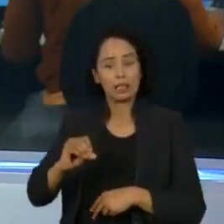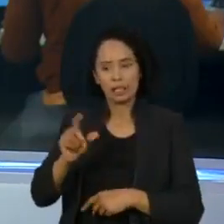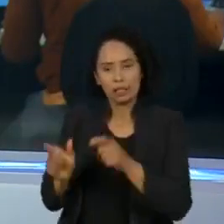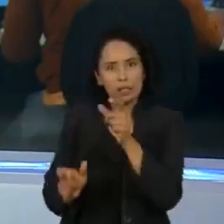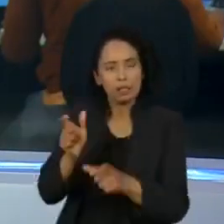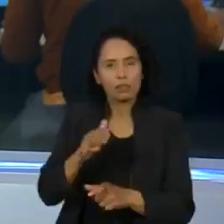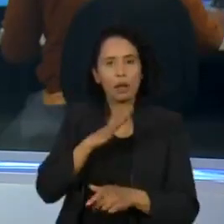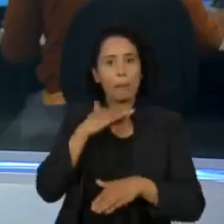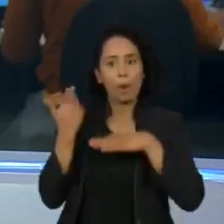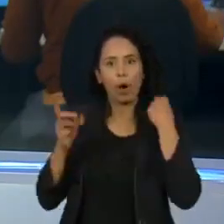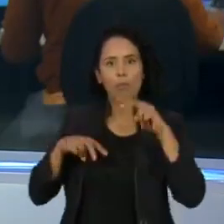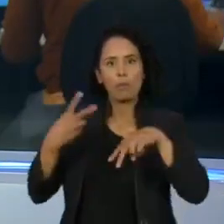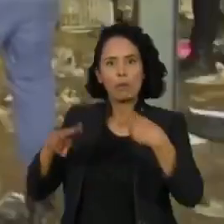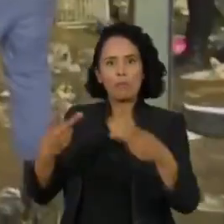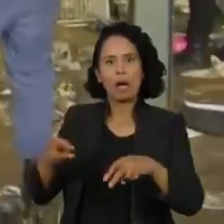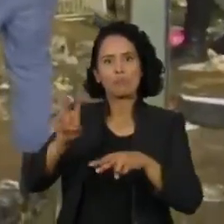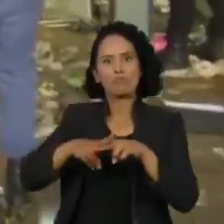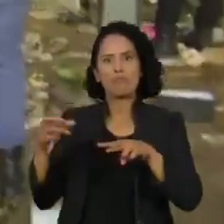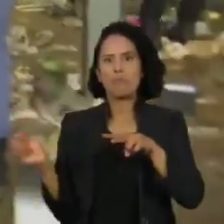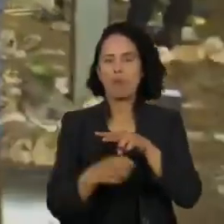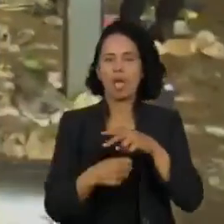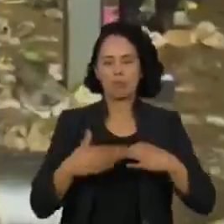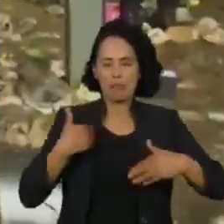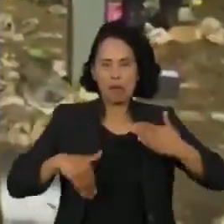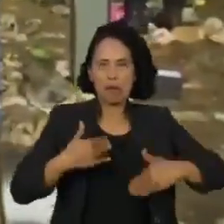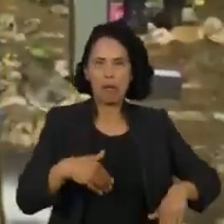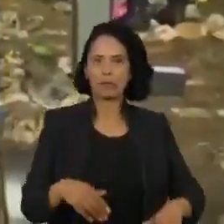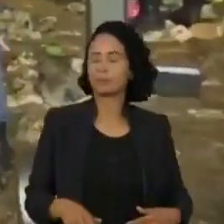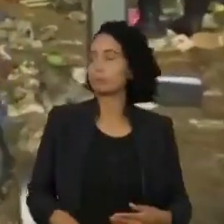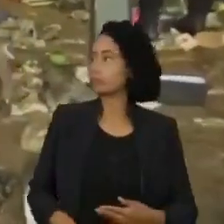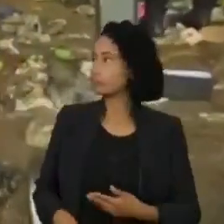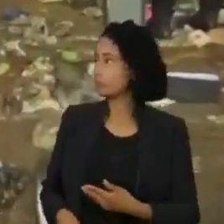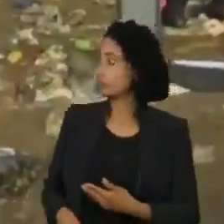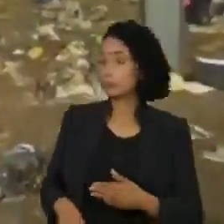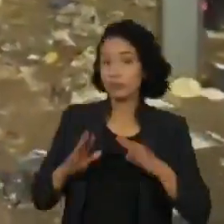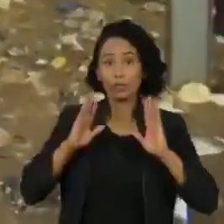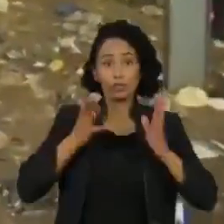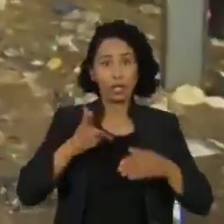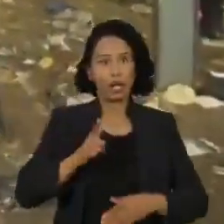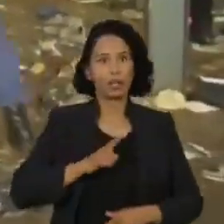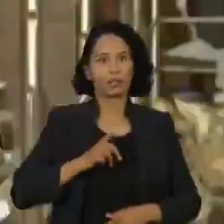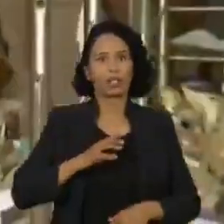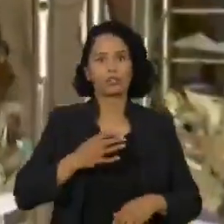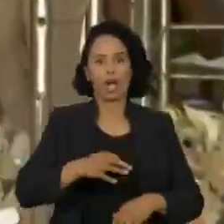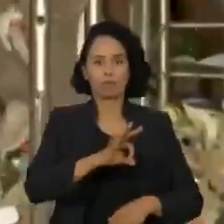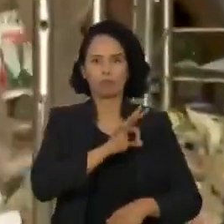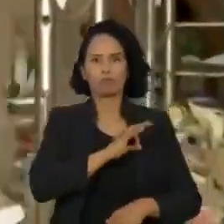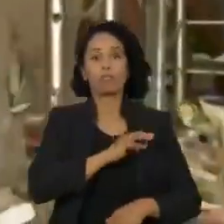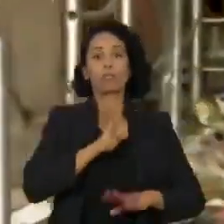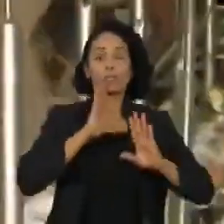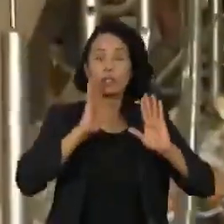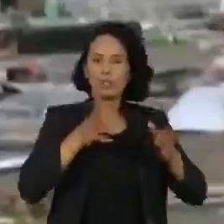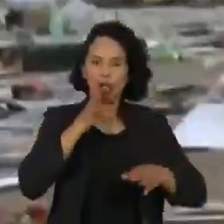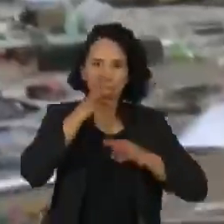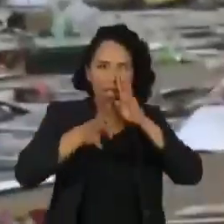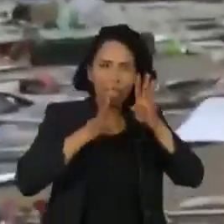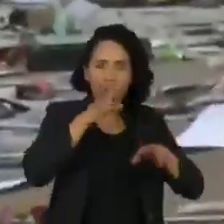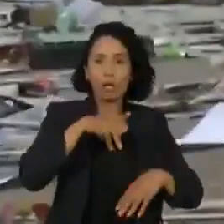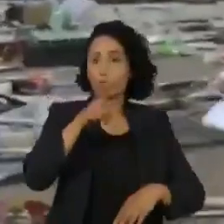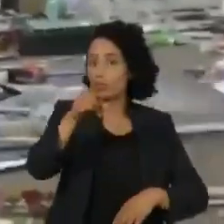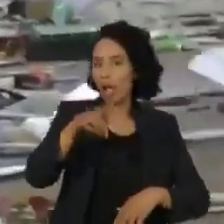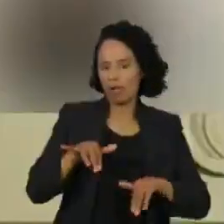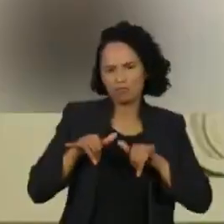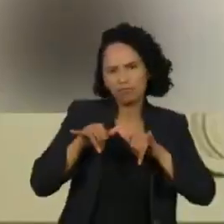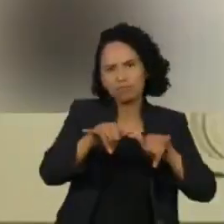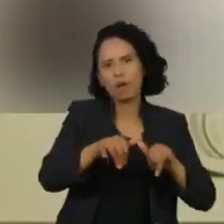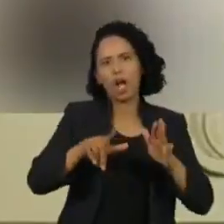de presos e feridos. As autoridades responsabilizam vândalos pelo quebra-quebra e por saques a supermercados e